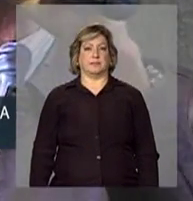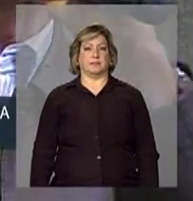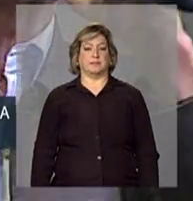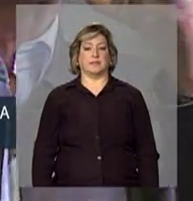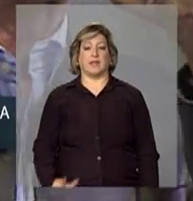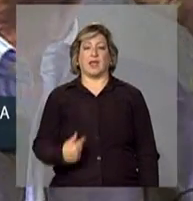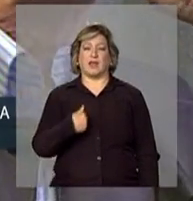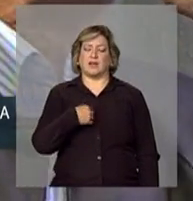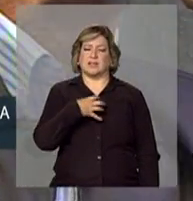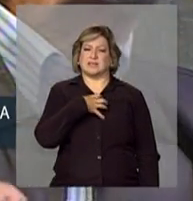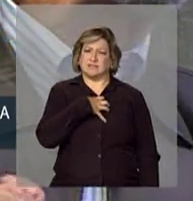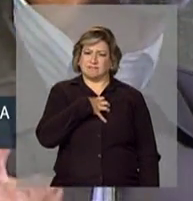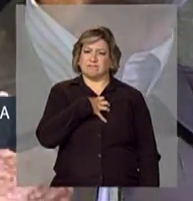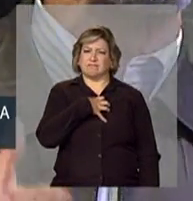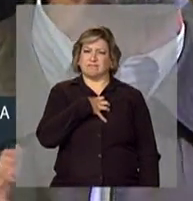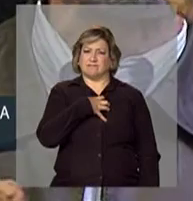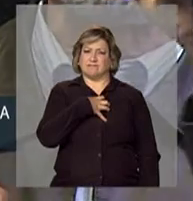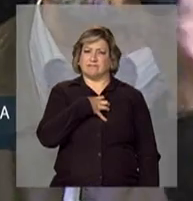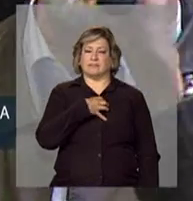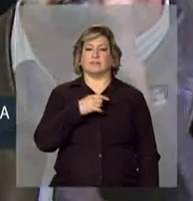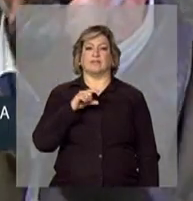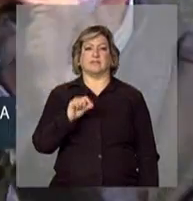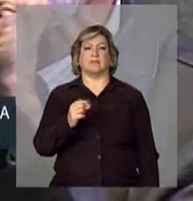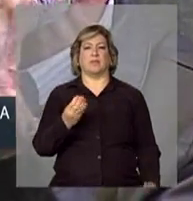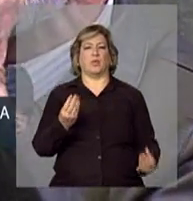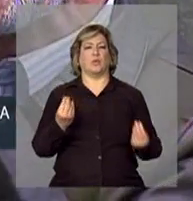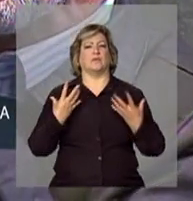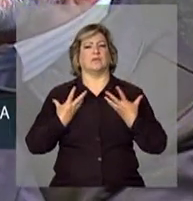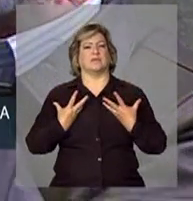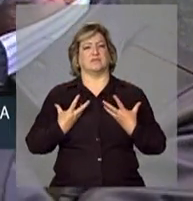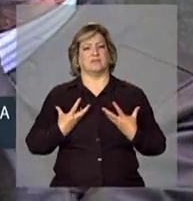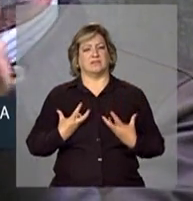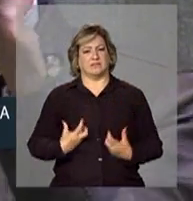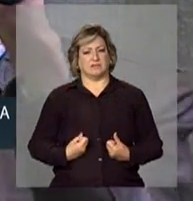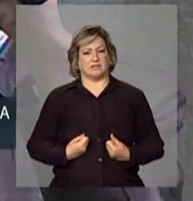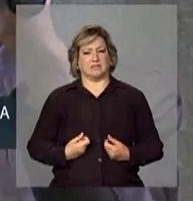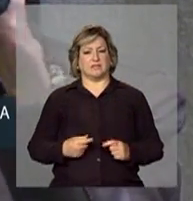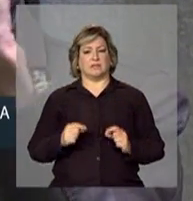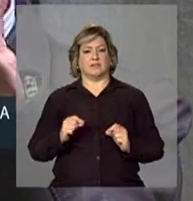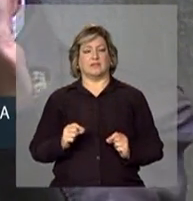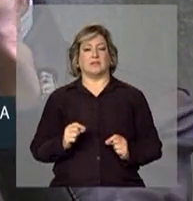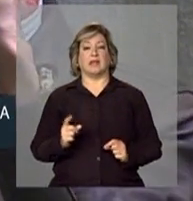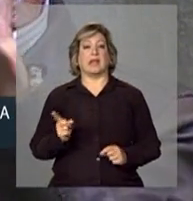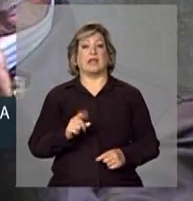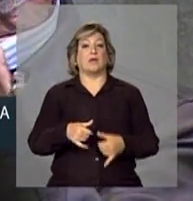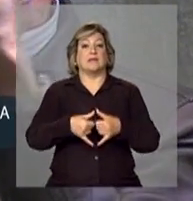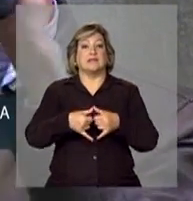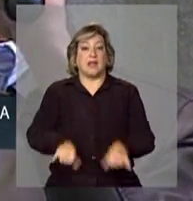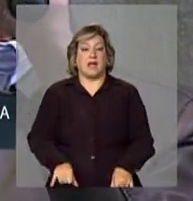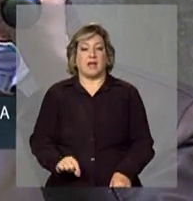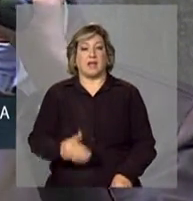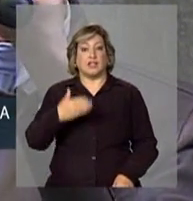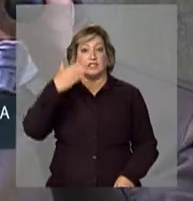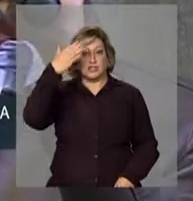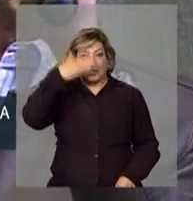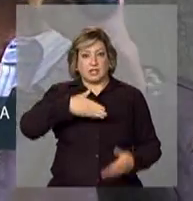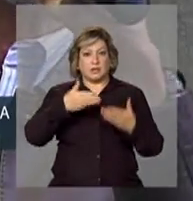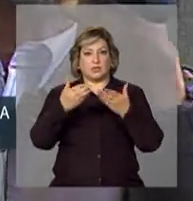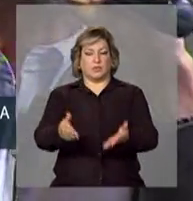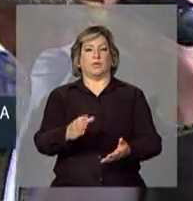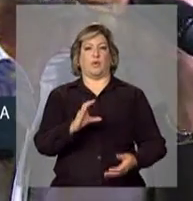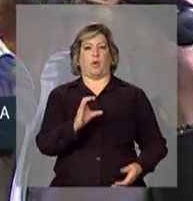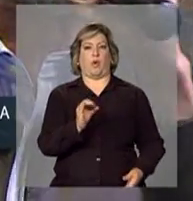eu me senti muito frustrado em não estar diante do